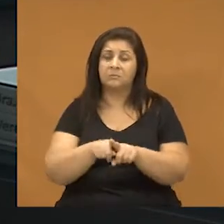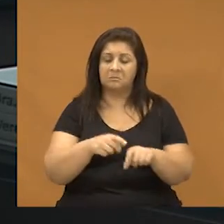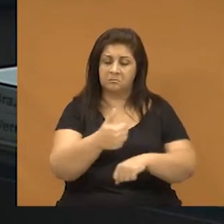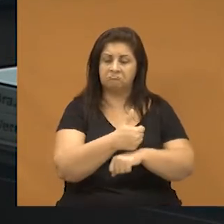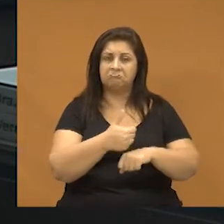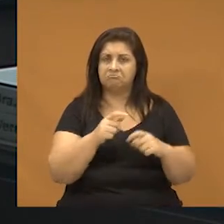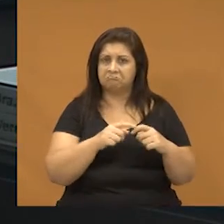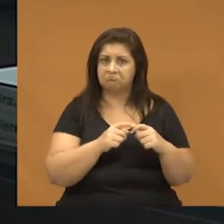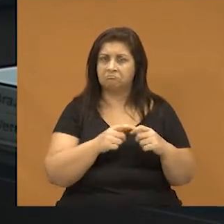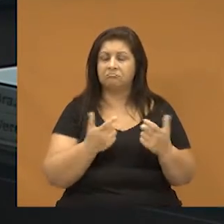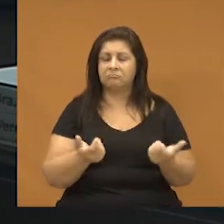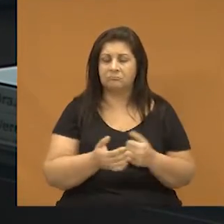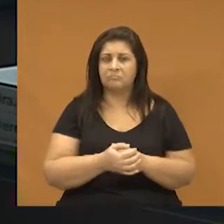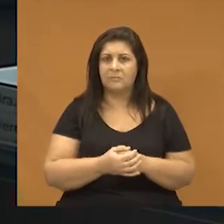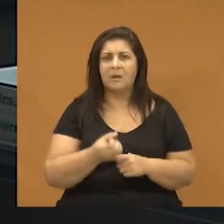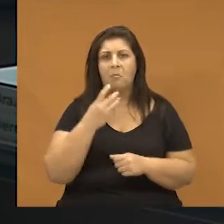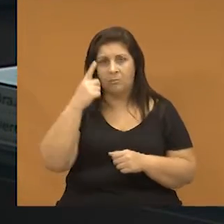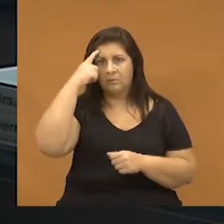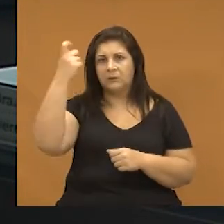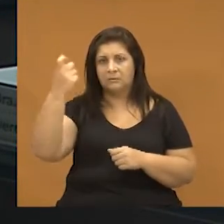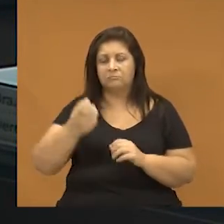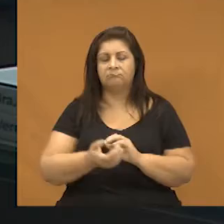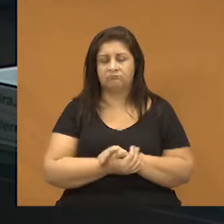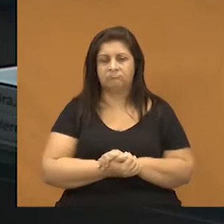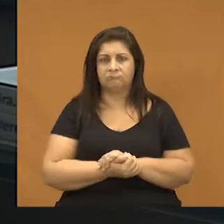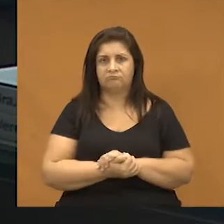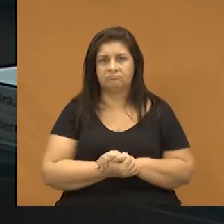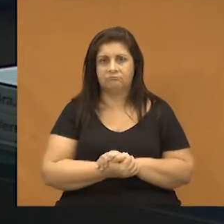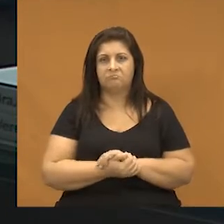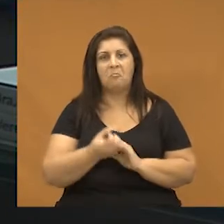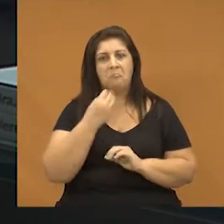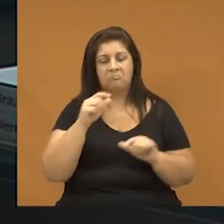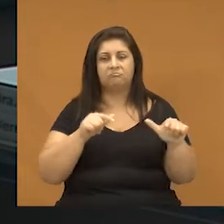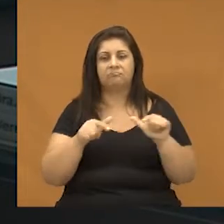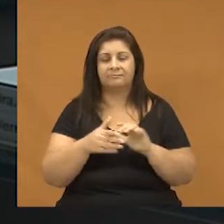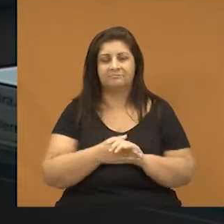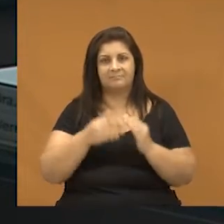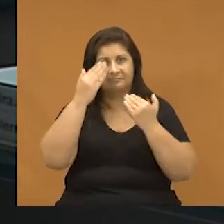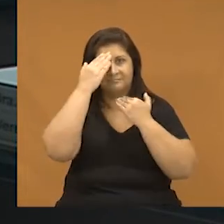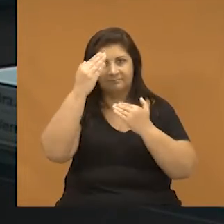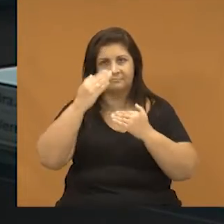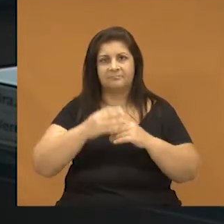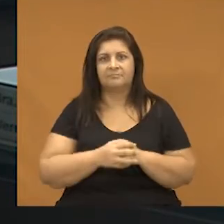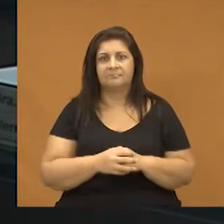sem dúvida, é uma boa ideia e uma boa ação. Obrigada.